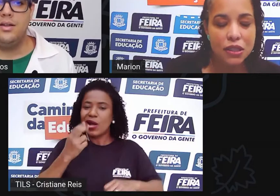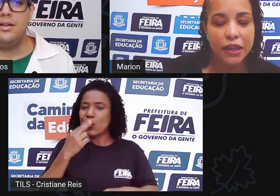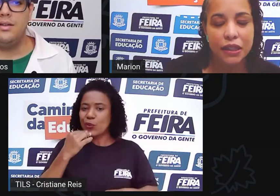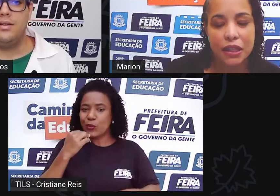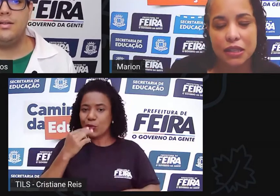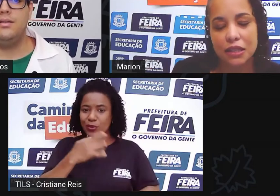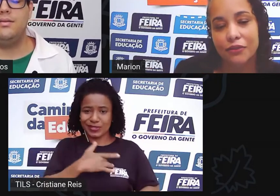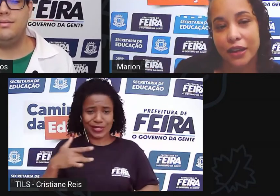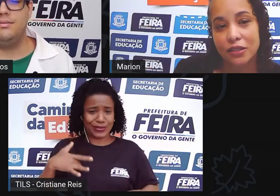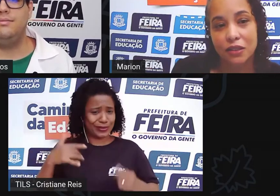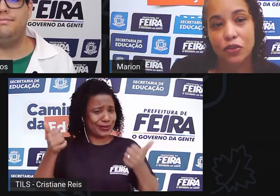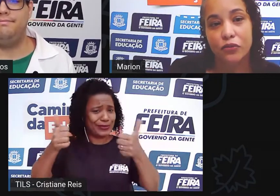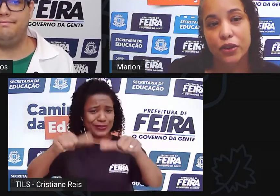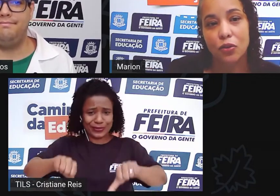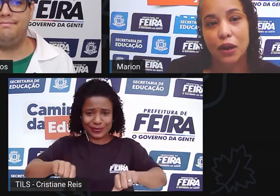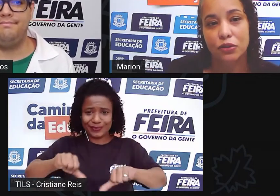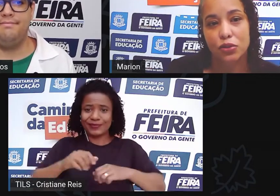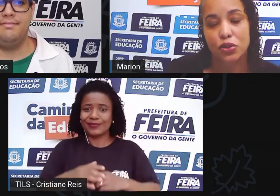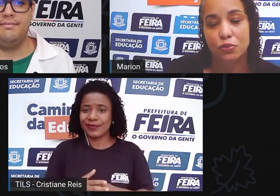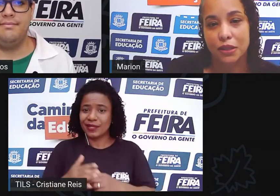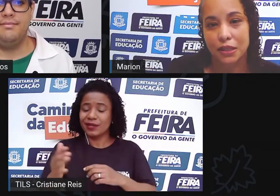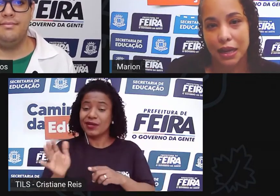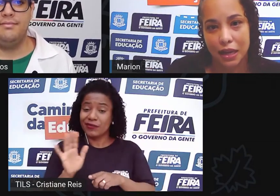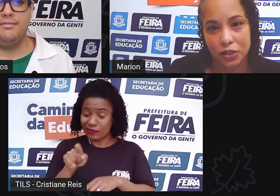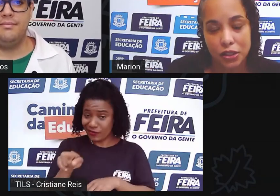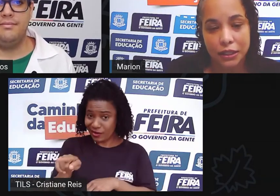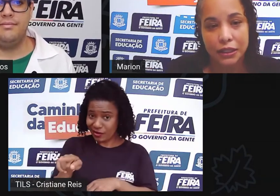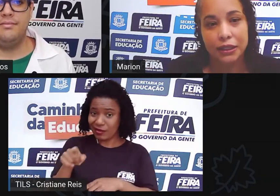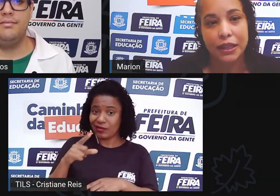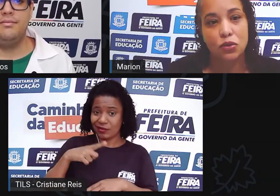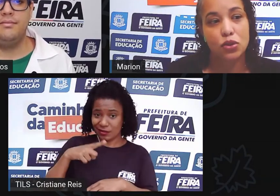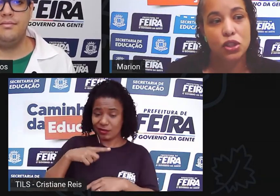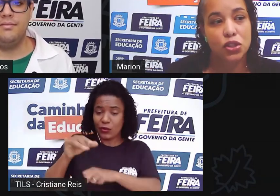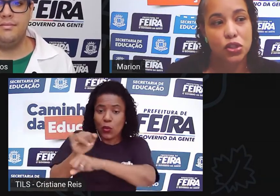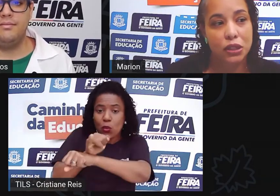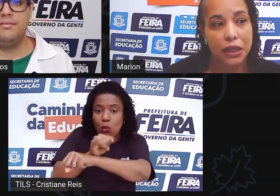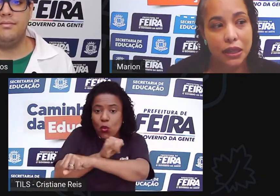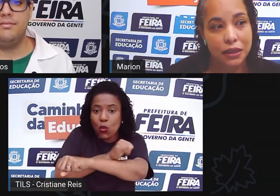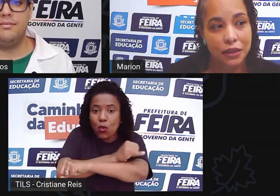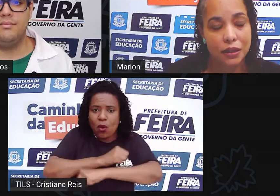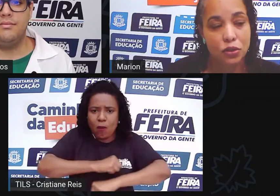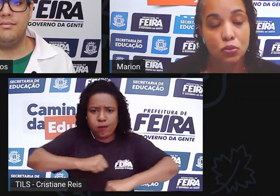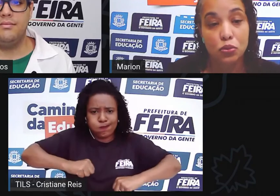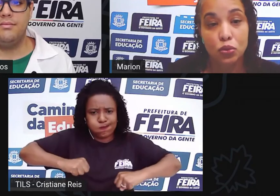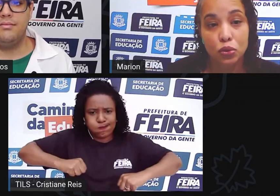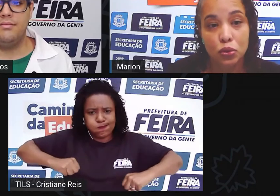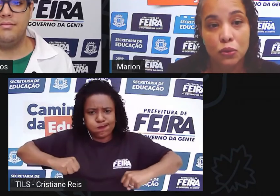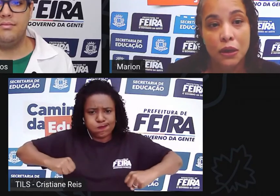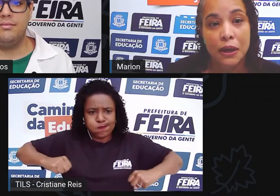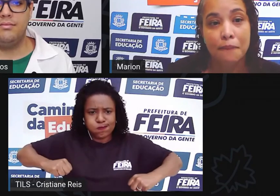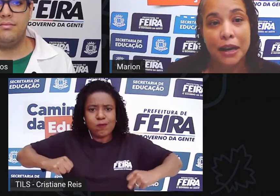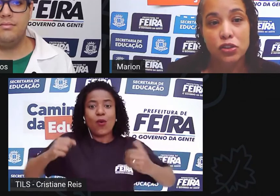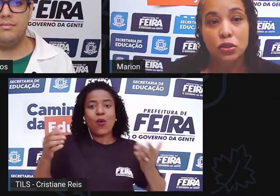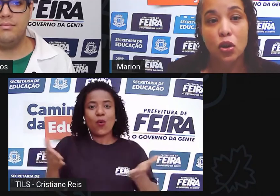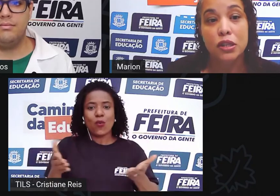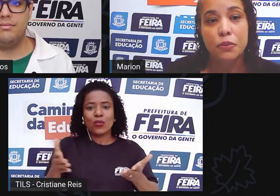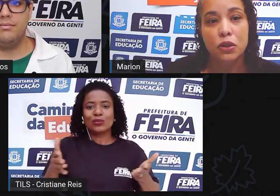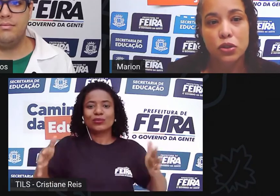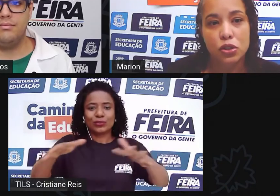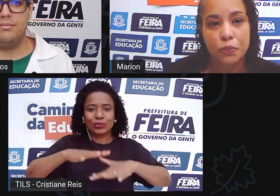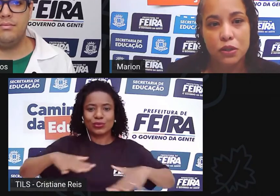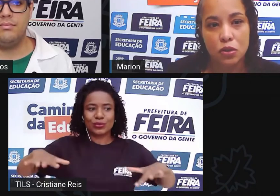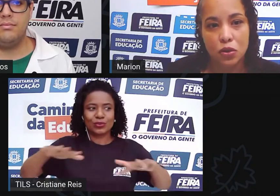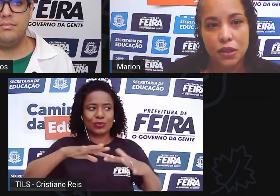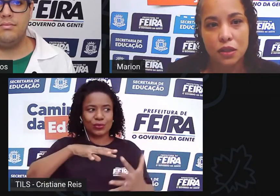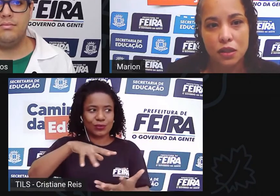Com certeza, ela vai desenvolver um quadro de obesidade, né? Hoje a gente tem no mundo mais de 2